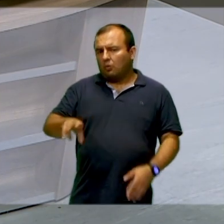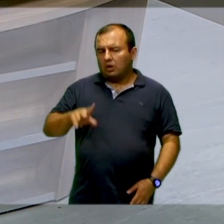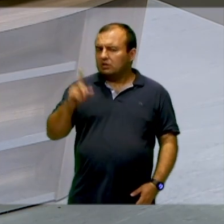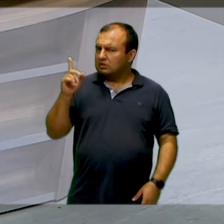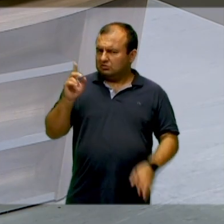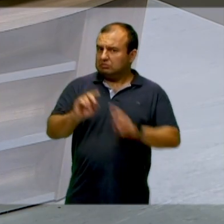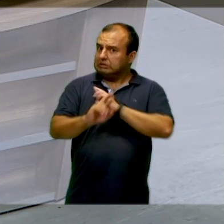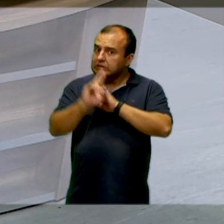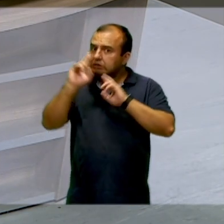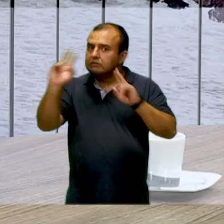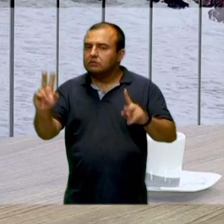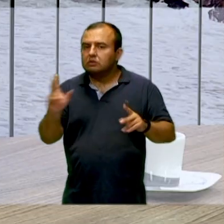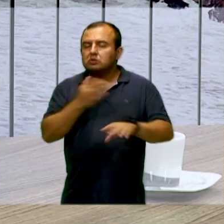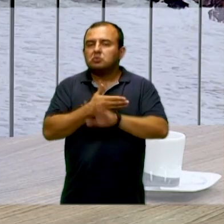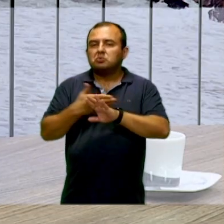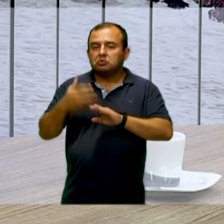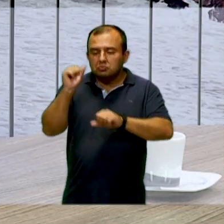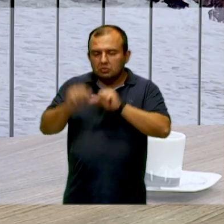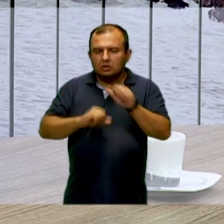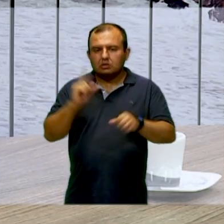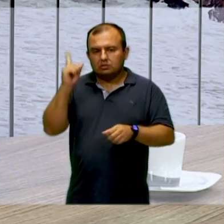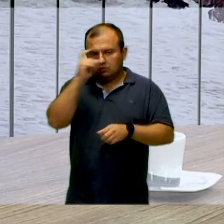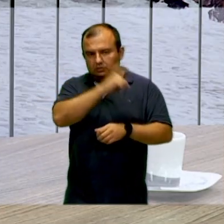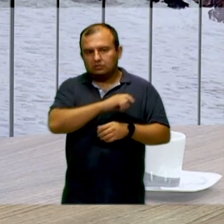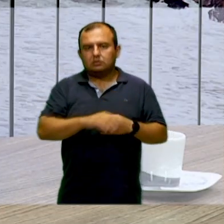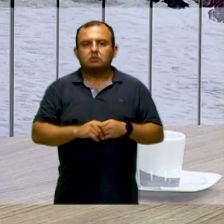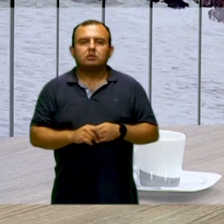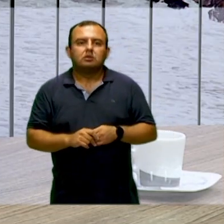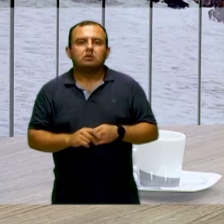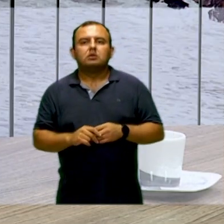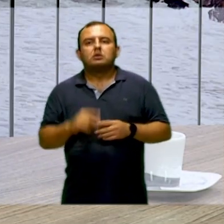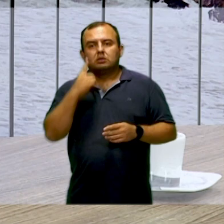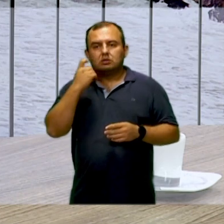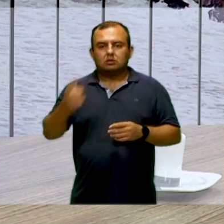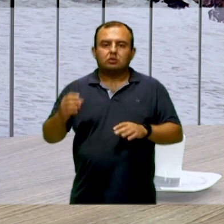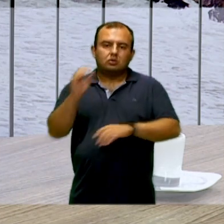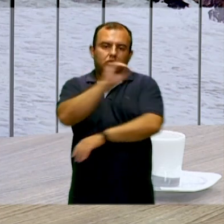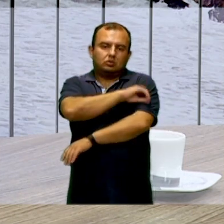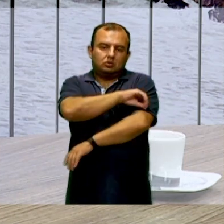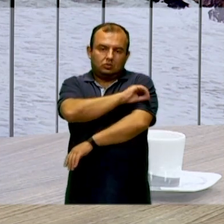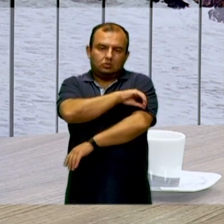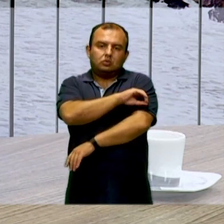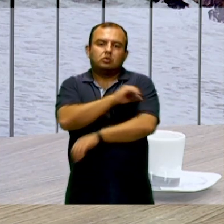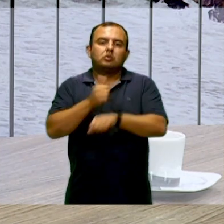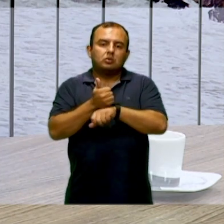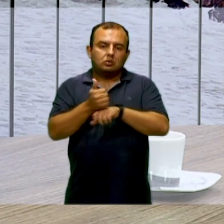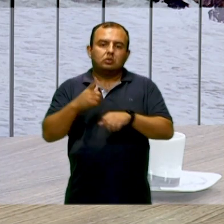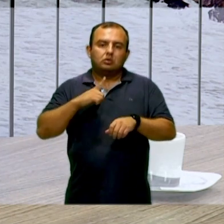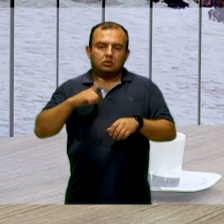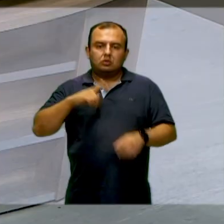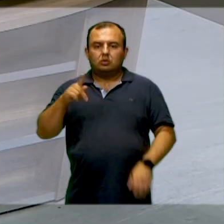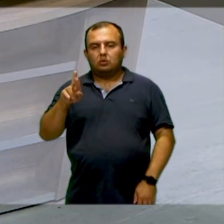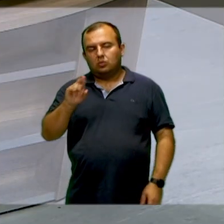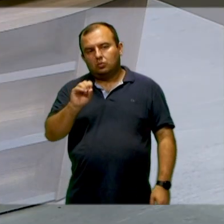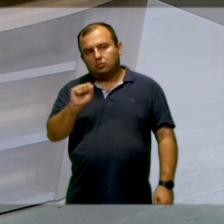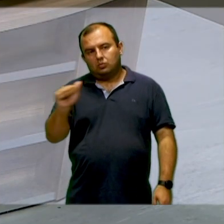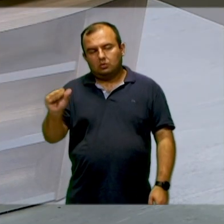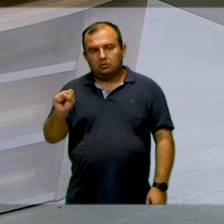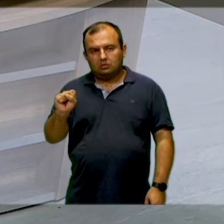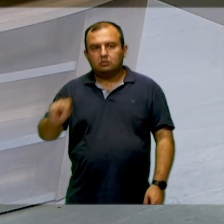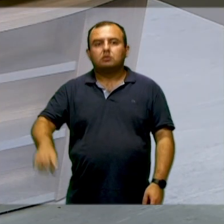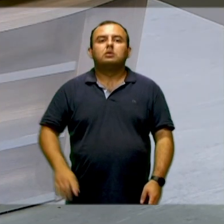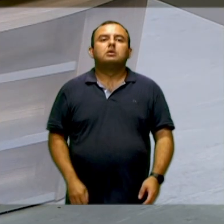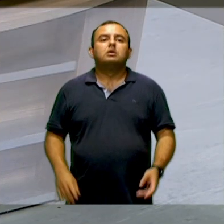tão, esse custo de mudar um pouquinho, né? Mas é interessante. Das oficinas, para os oficineiros, nós deixamos o Prozas.